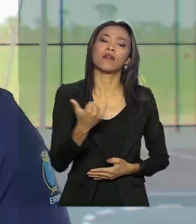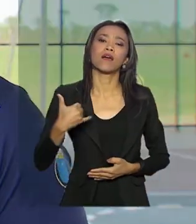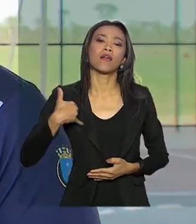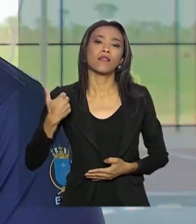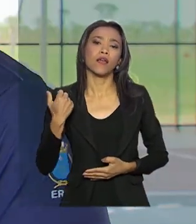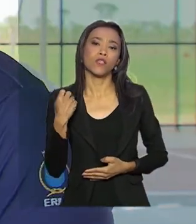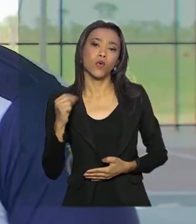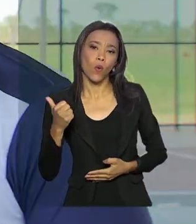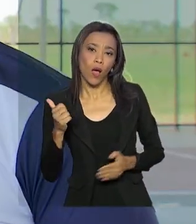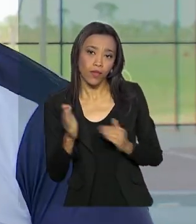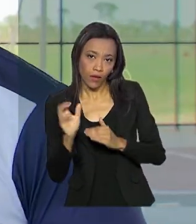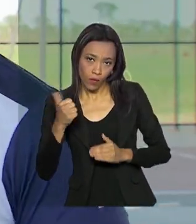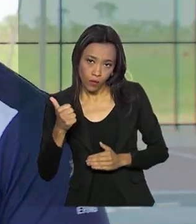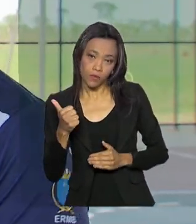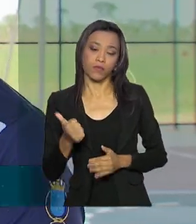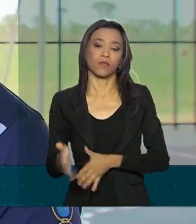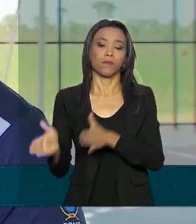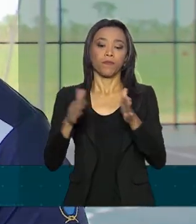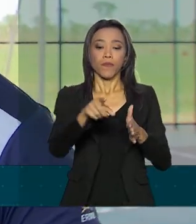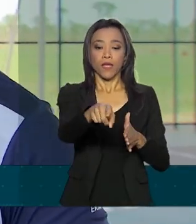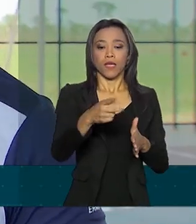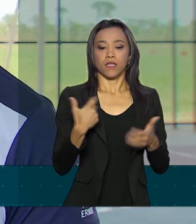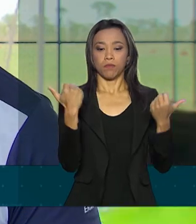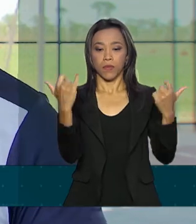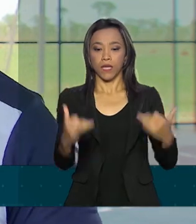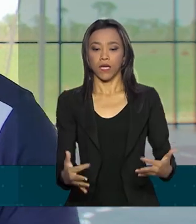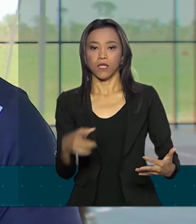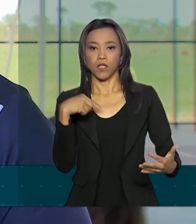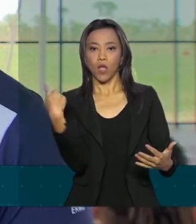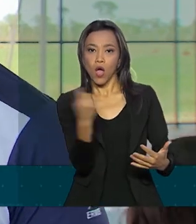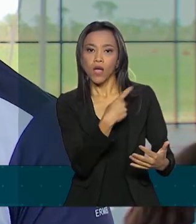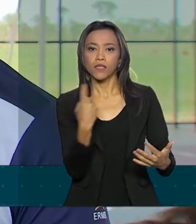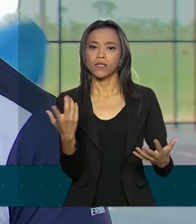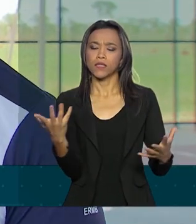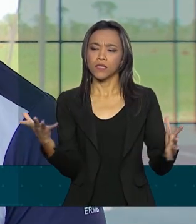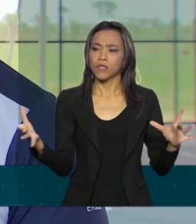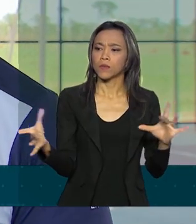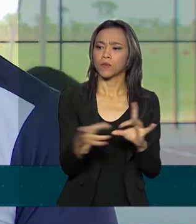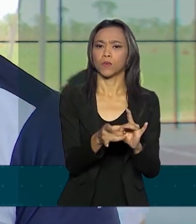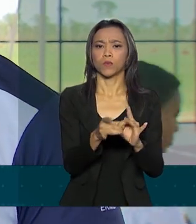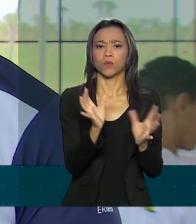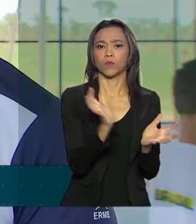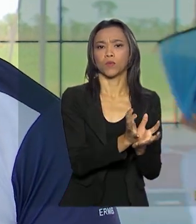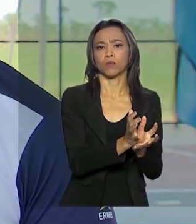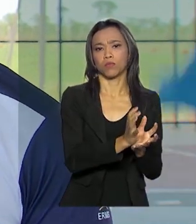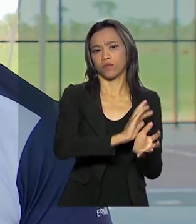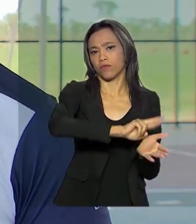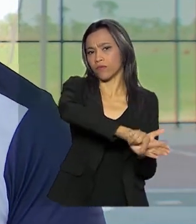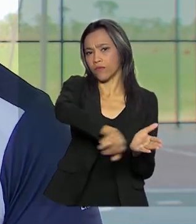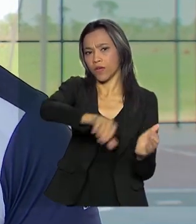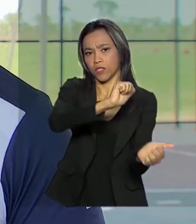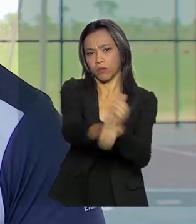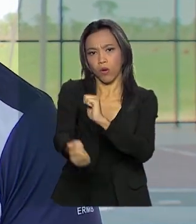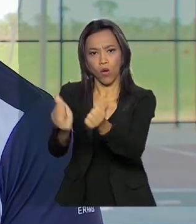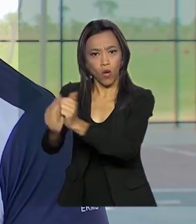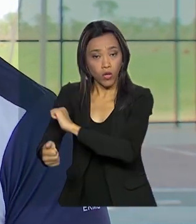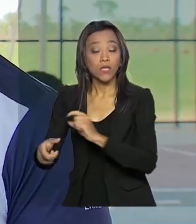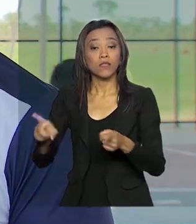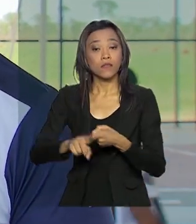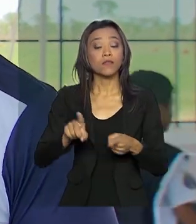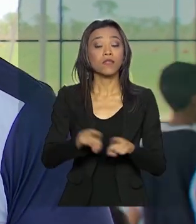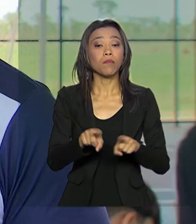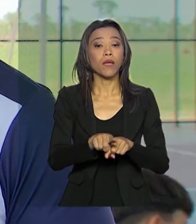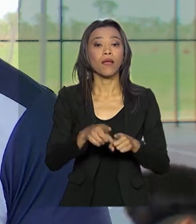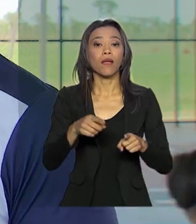para as crianças nessa faixa etária a gente faz a iniciação ou vários dos curtos nós trabalhamos também aula de música com as crianças